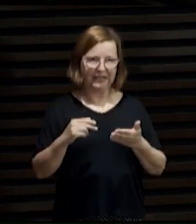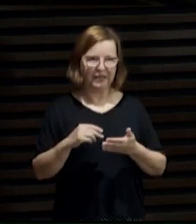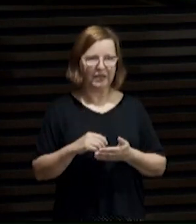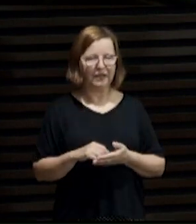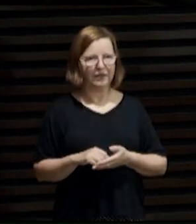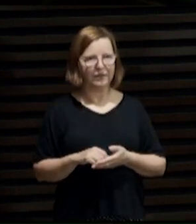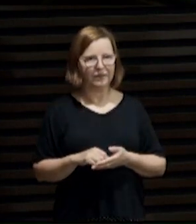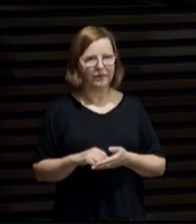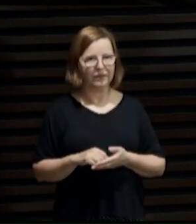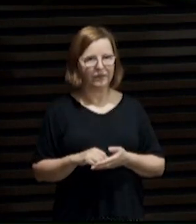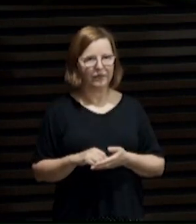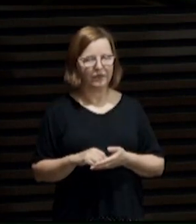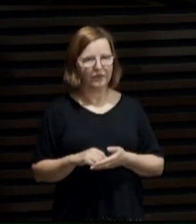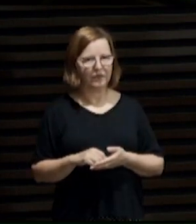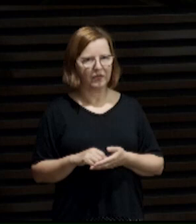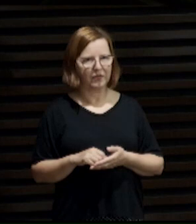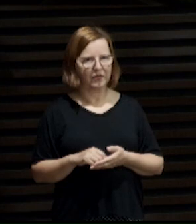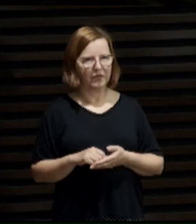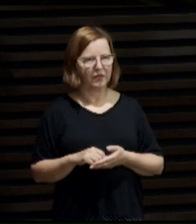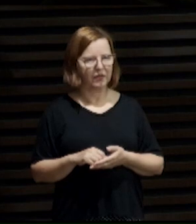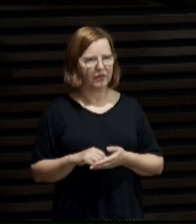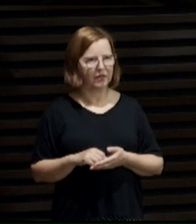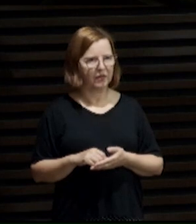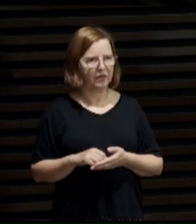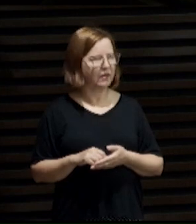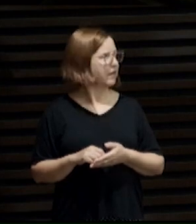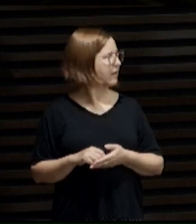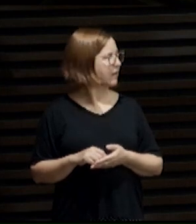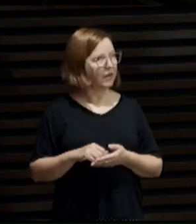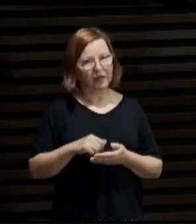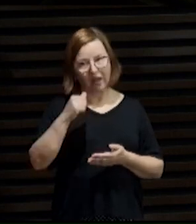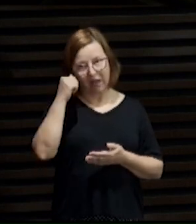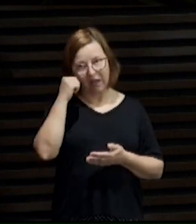dará luz a filhos. Ora, ela não daria antes? Ela também daria.